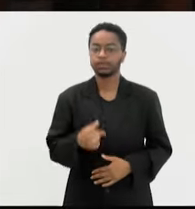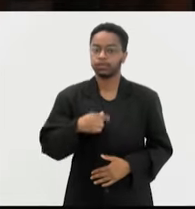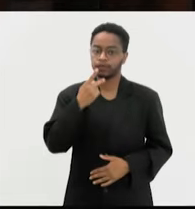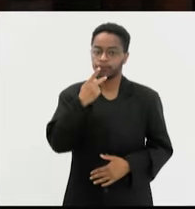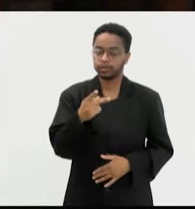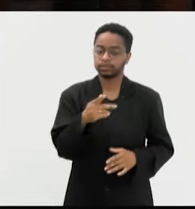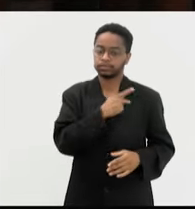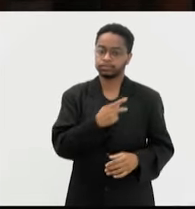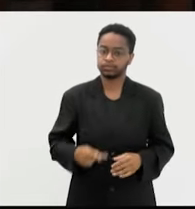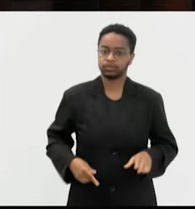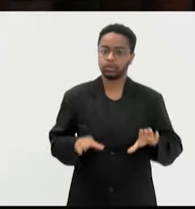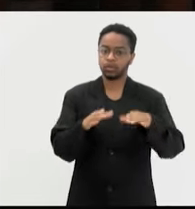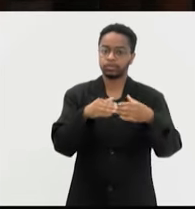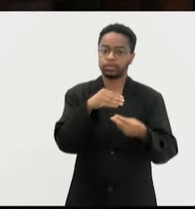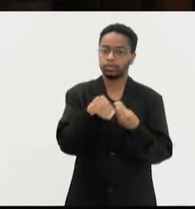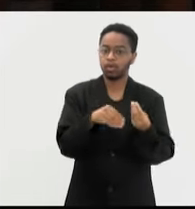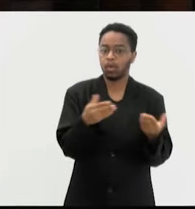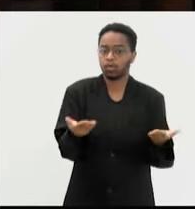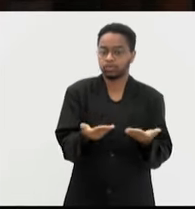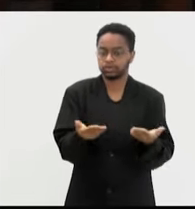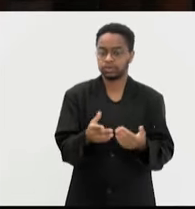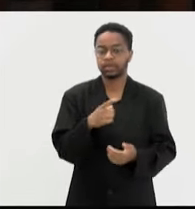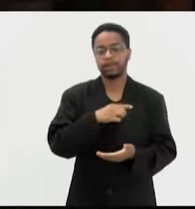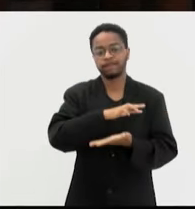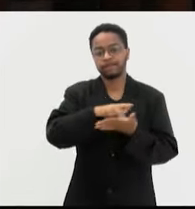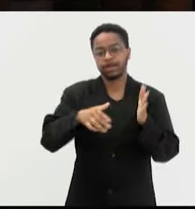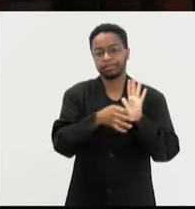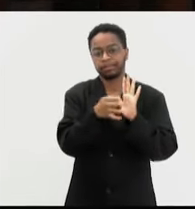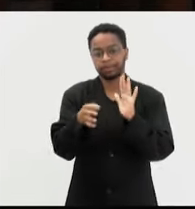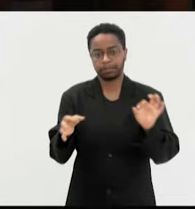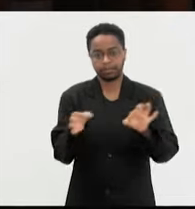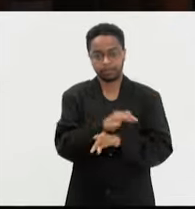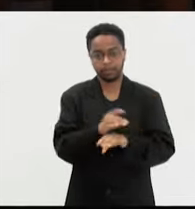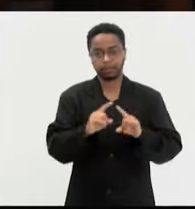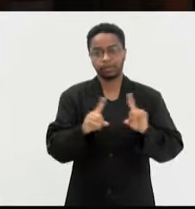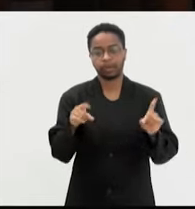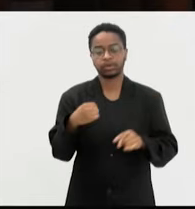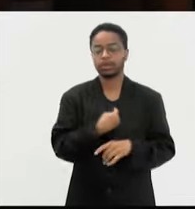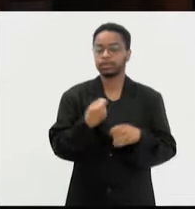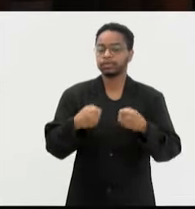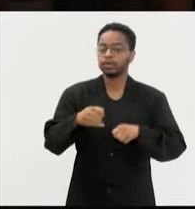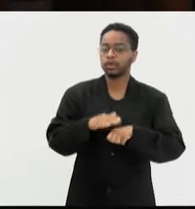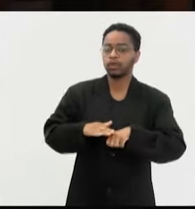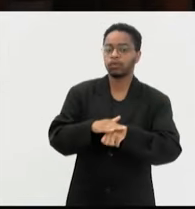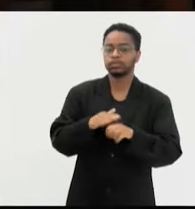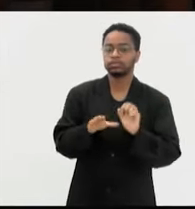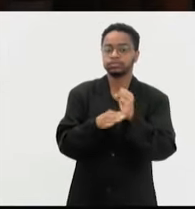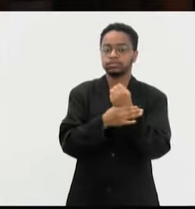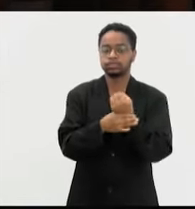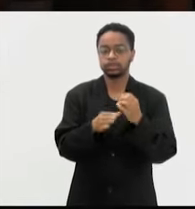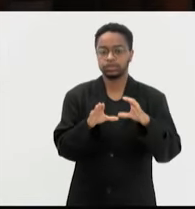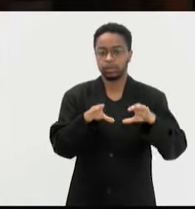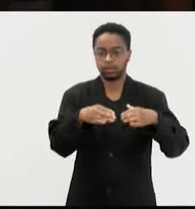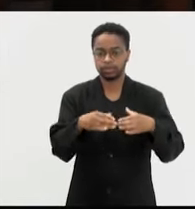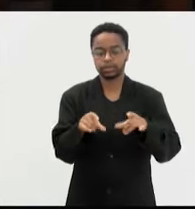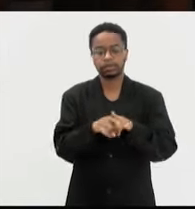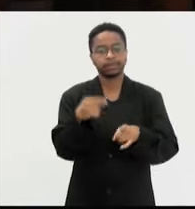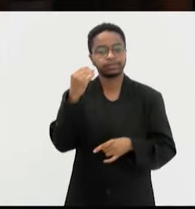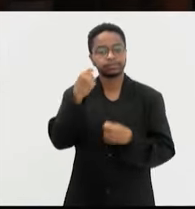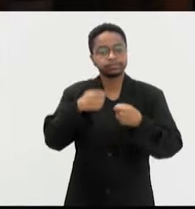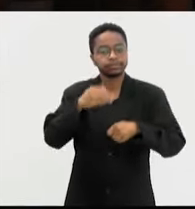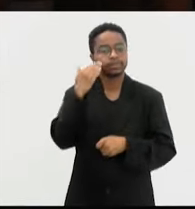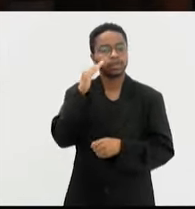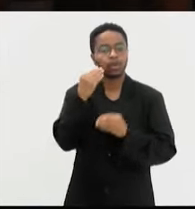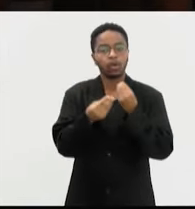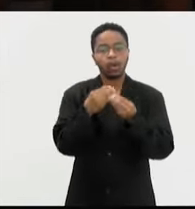presidente da Comissão mista hoje estão com vários pareceres a gente precisa vamos conversar com ele a comissão de segurança vamos chamar eles para entender como é que tá